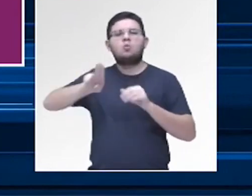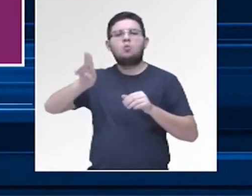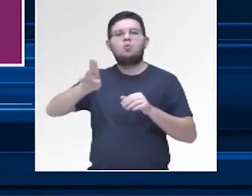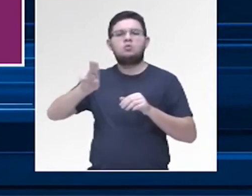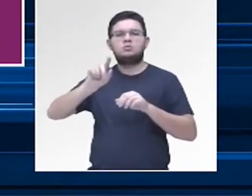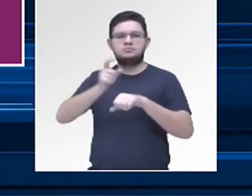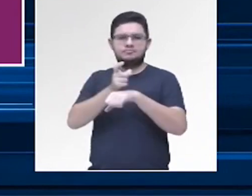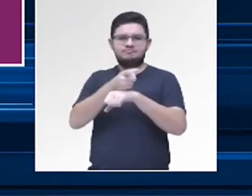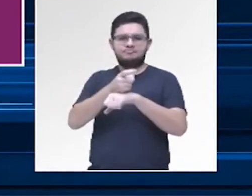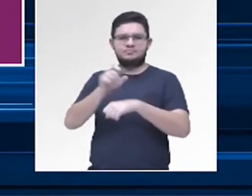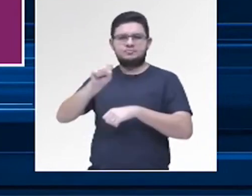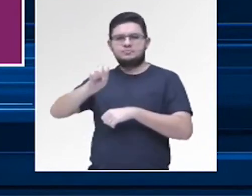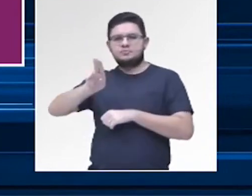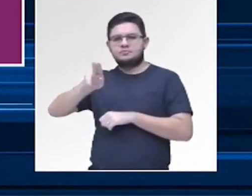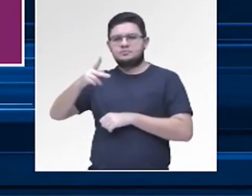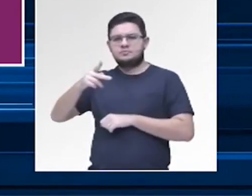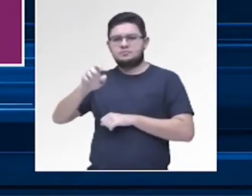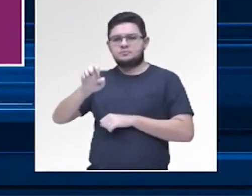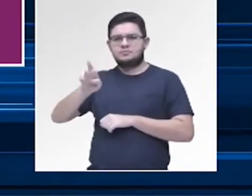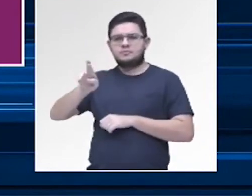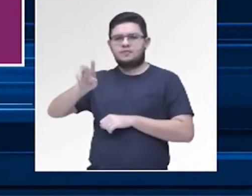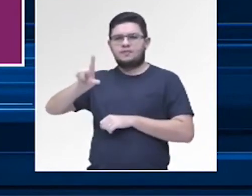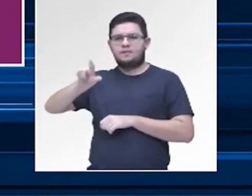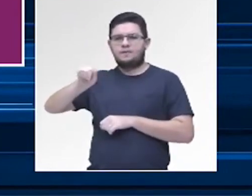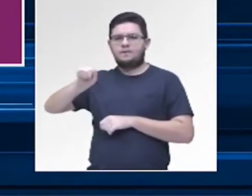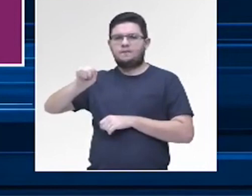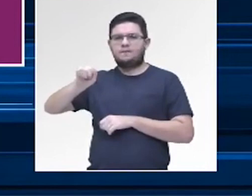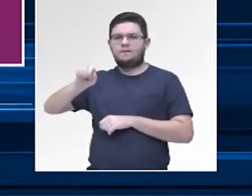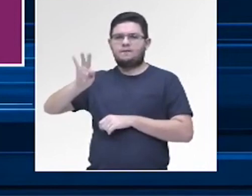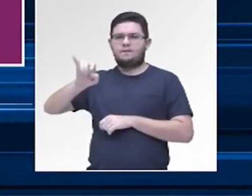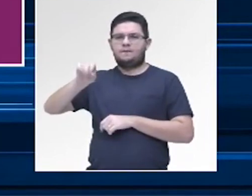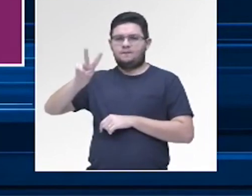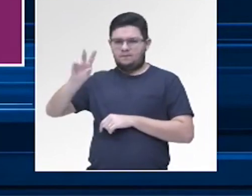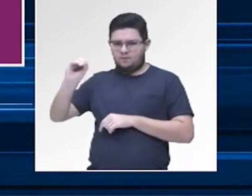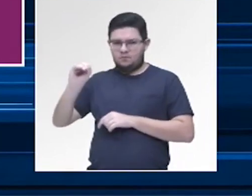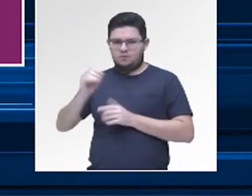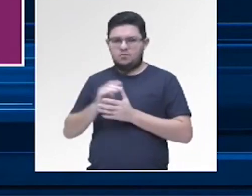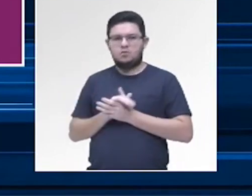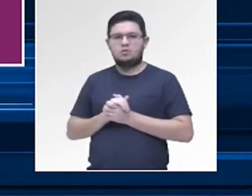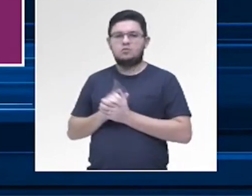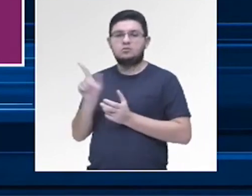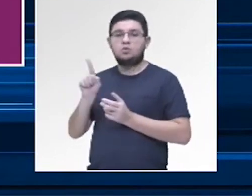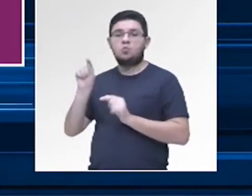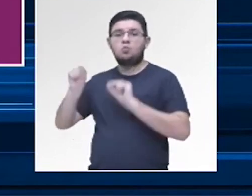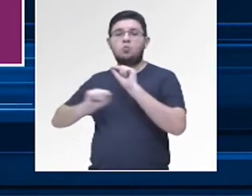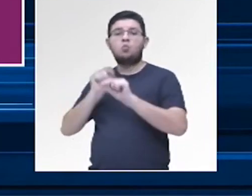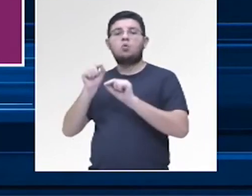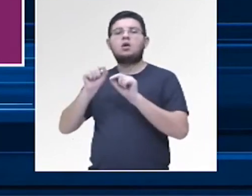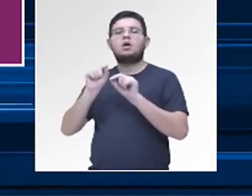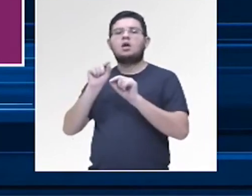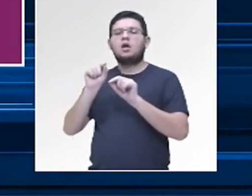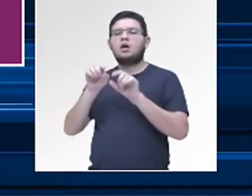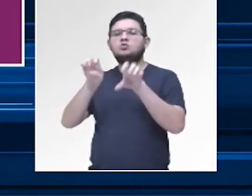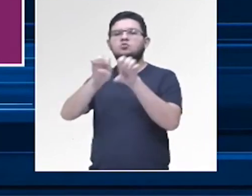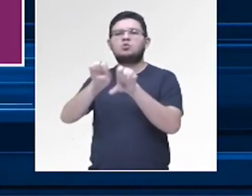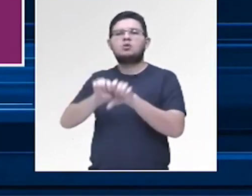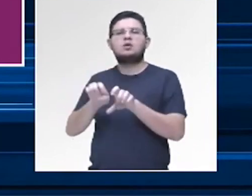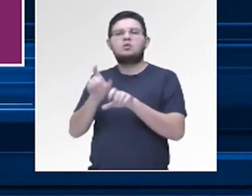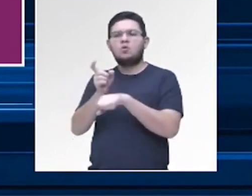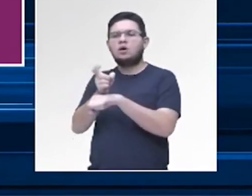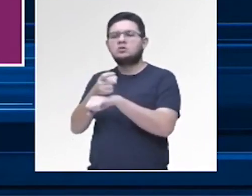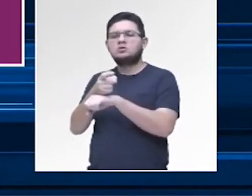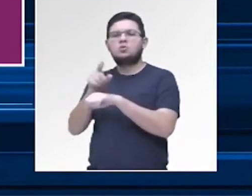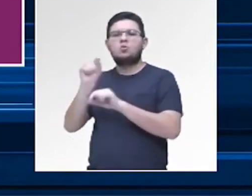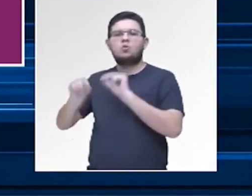estrutura, quando eu falo de estrutura, eu falo de formação das palavras ali, na mudança que elas sofrem. O adjetivo em si